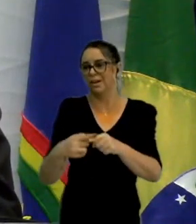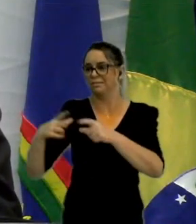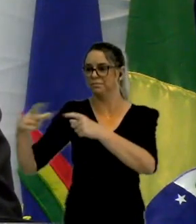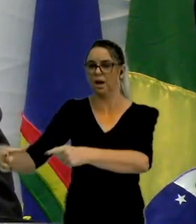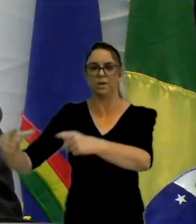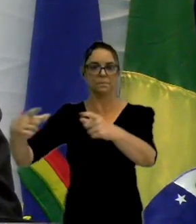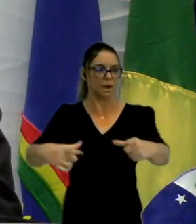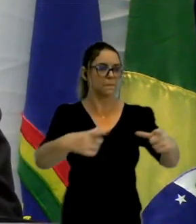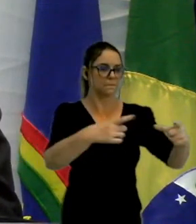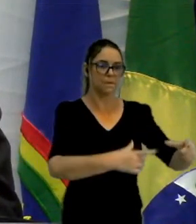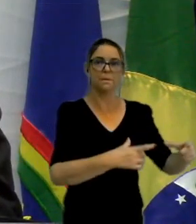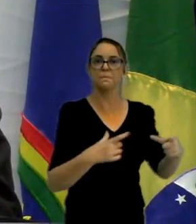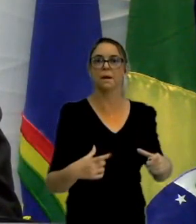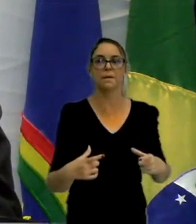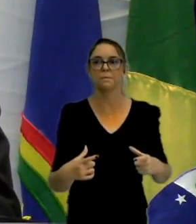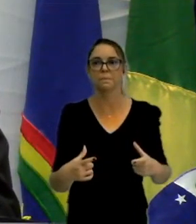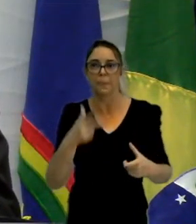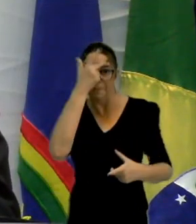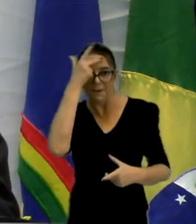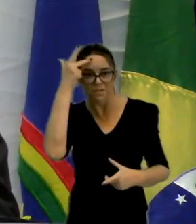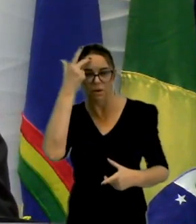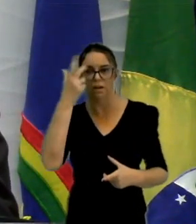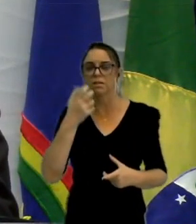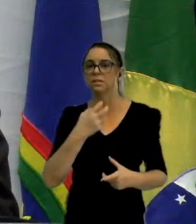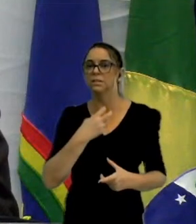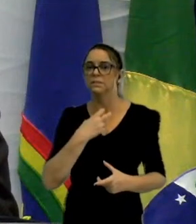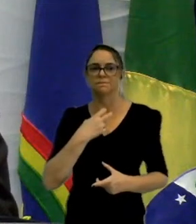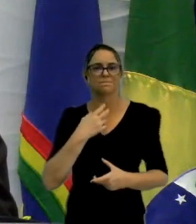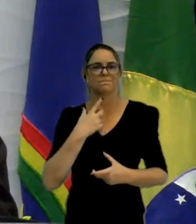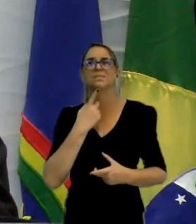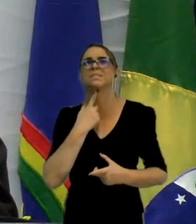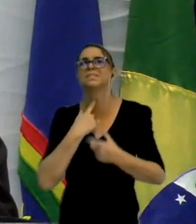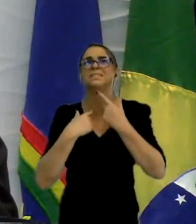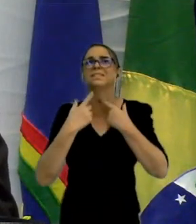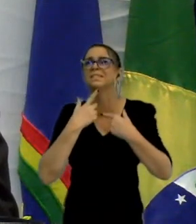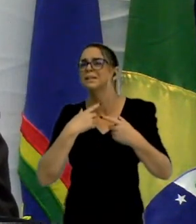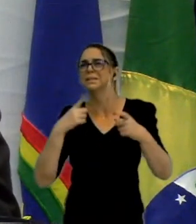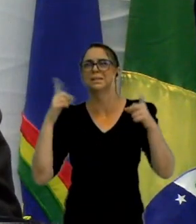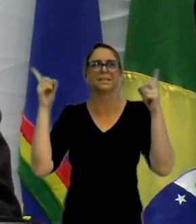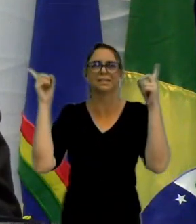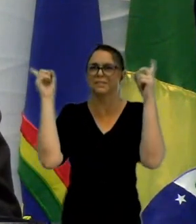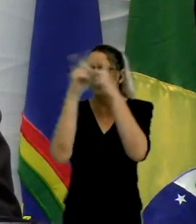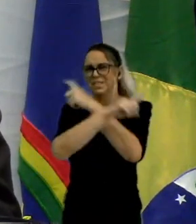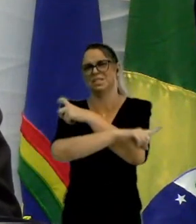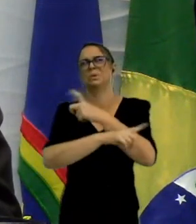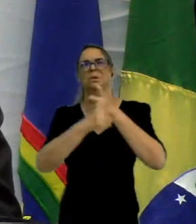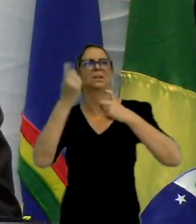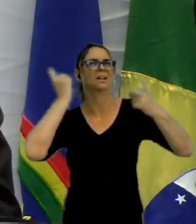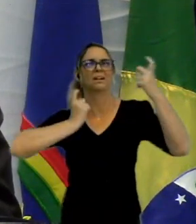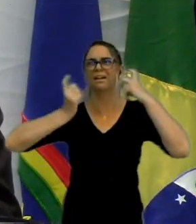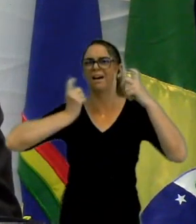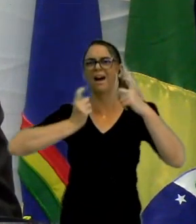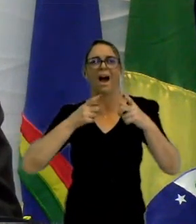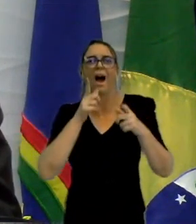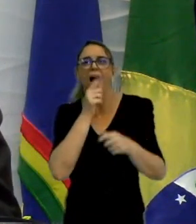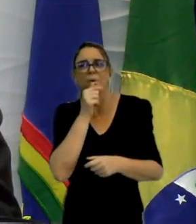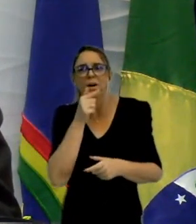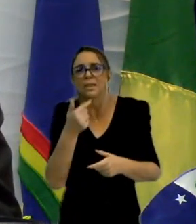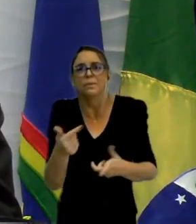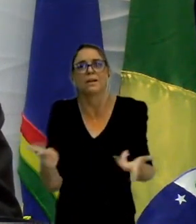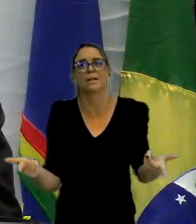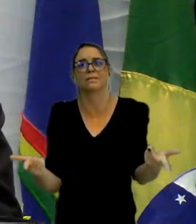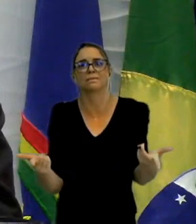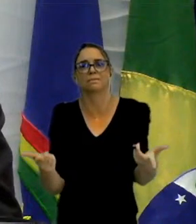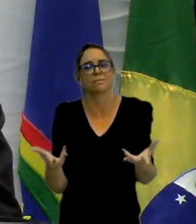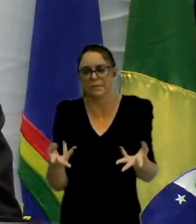a gente vê o clamor, a gente sente o clamor, a dificuldade da nossa população no que diz respeito à falta de água. Então, a gente espera